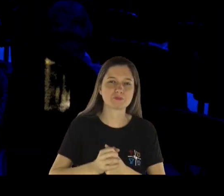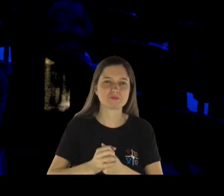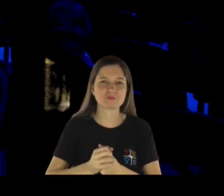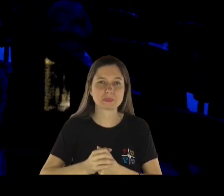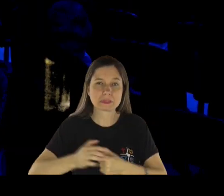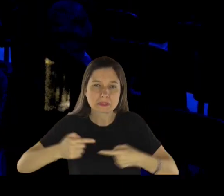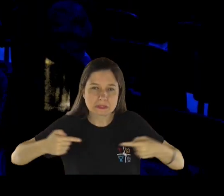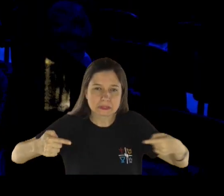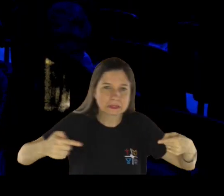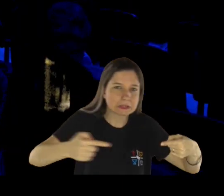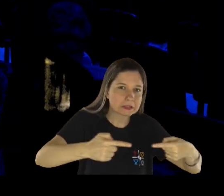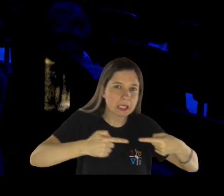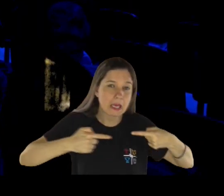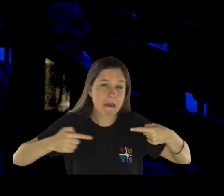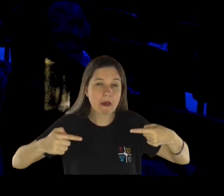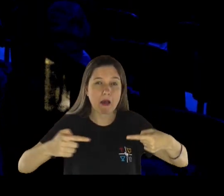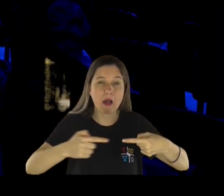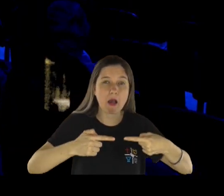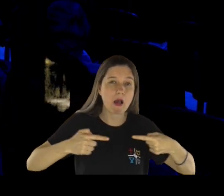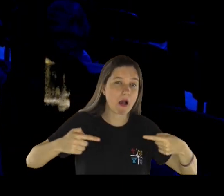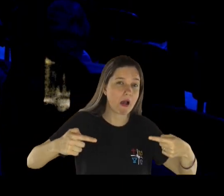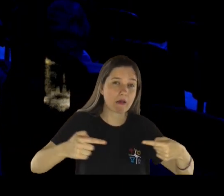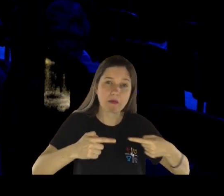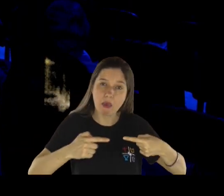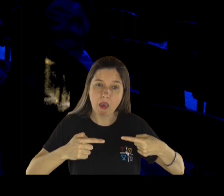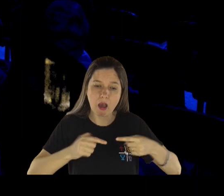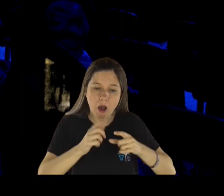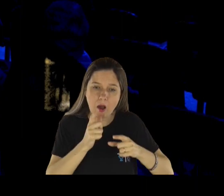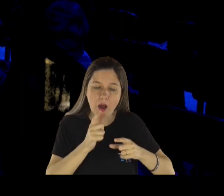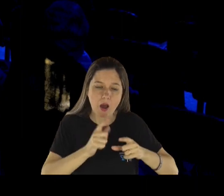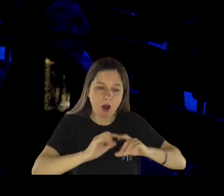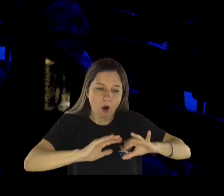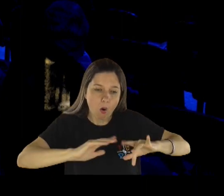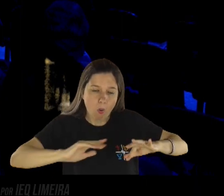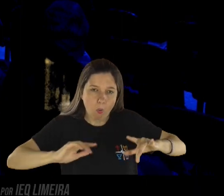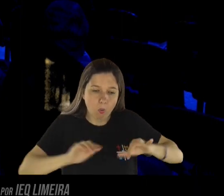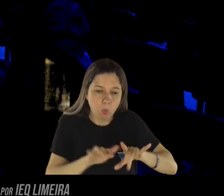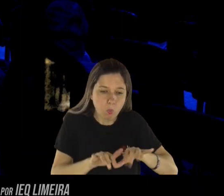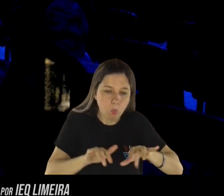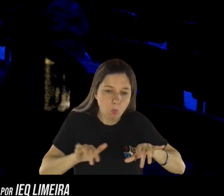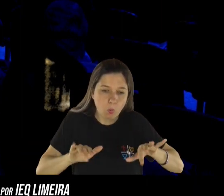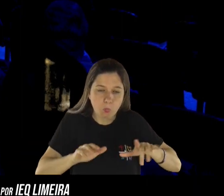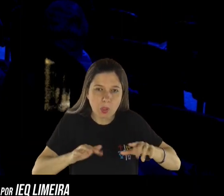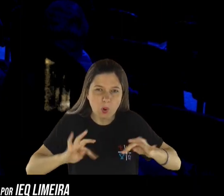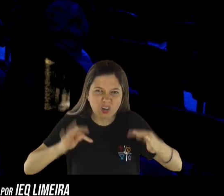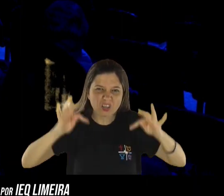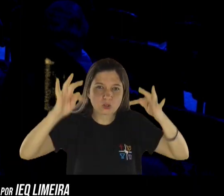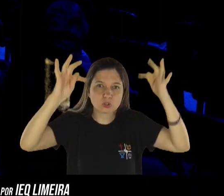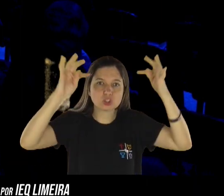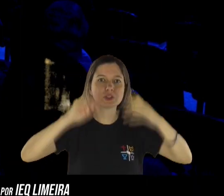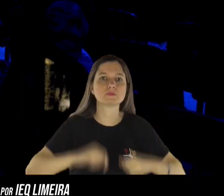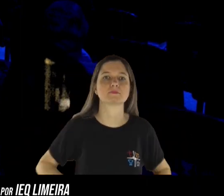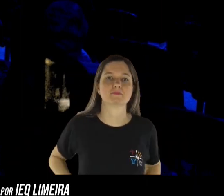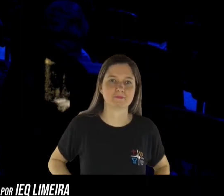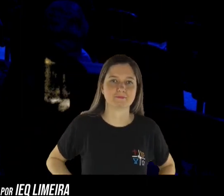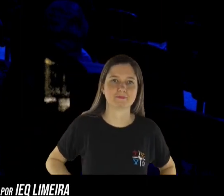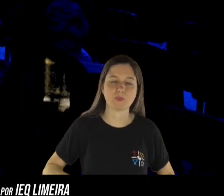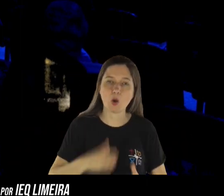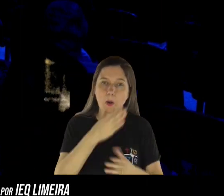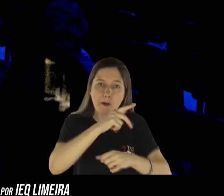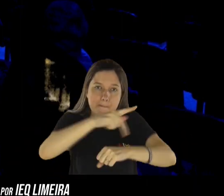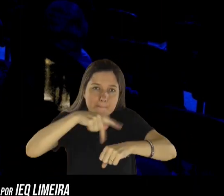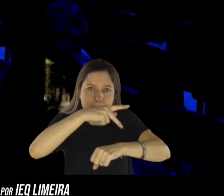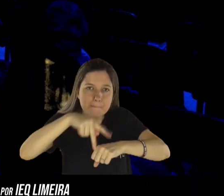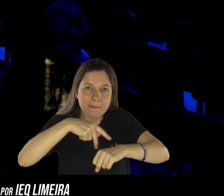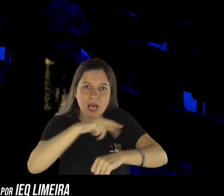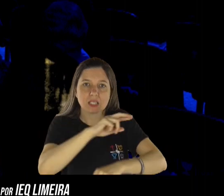Guerra cibernética. A Rússia entrou e invadiu todos os computadores dos Estados Unidos. Eles podem desligar a energia elétrica a qualquer momento. Eles podem criar